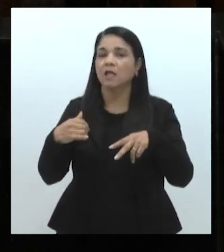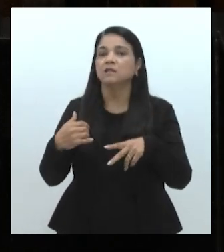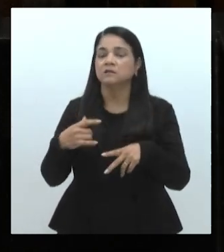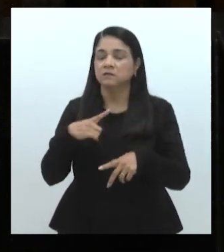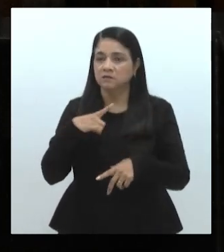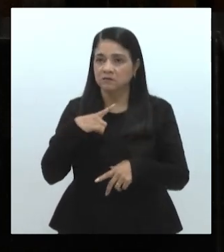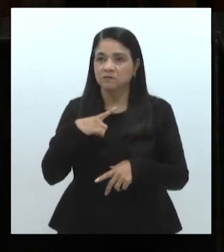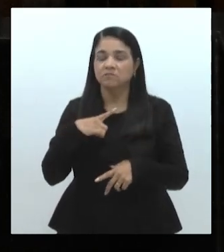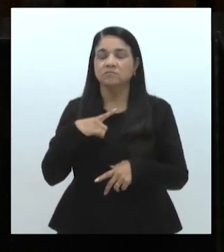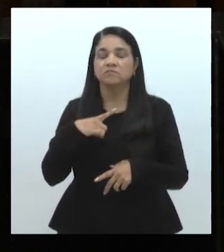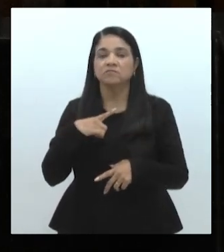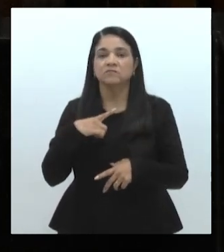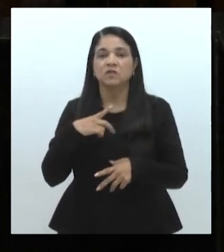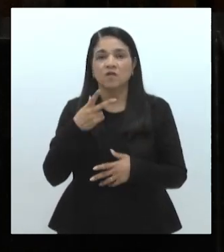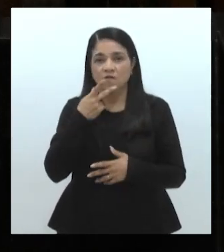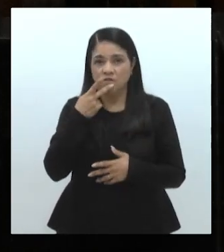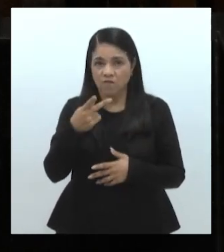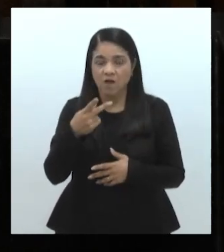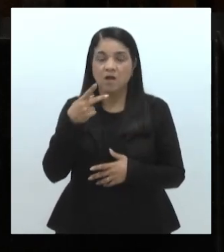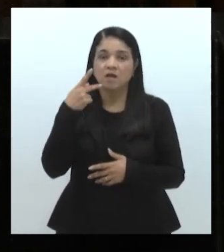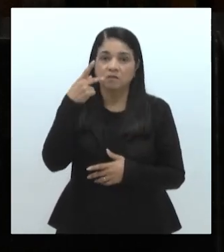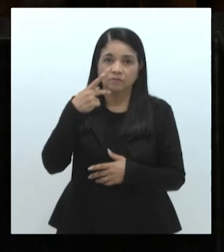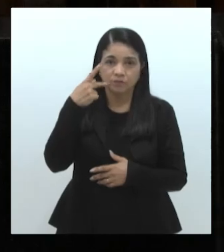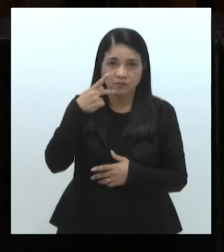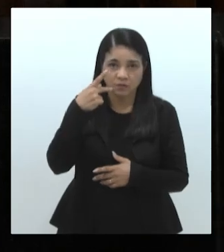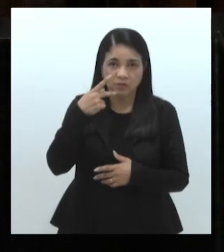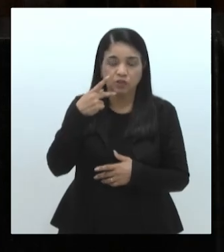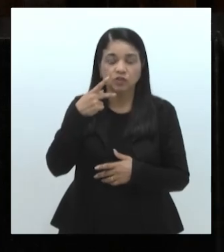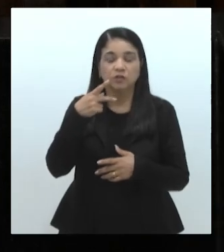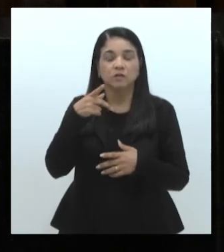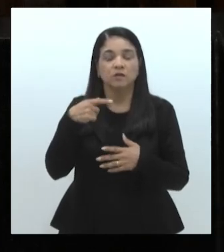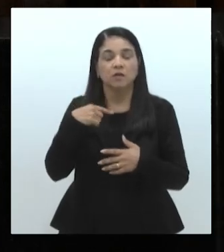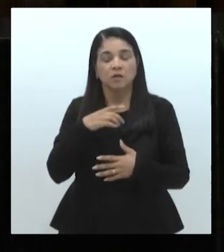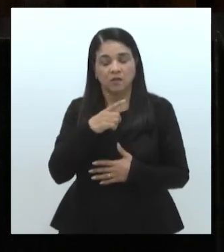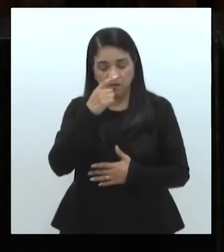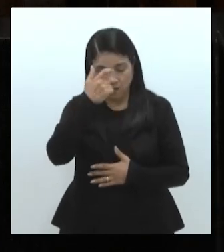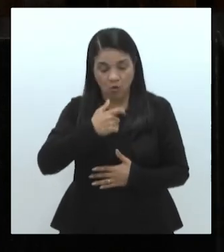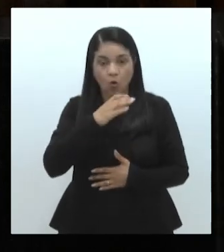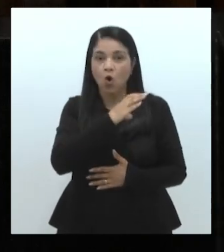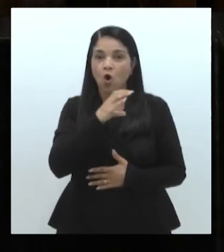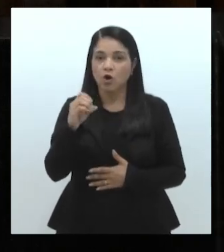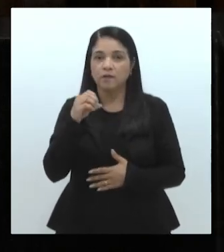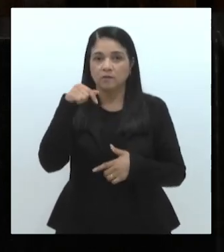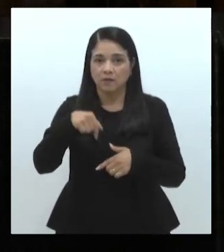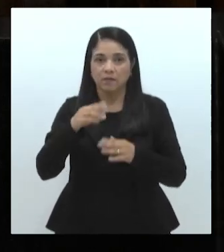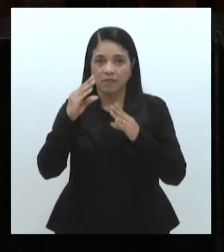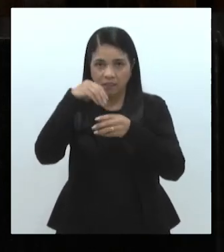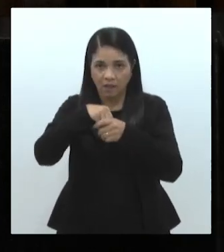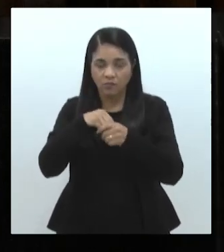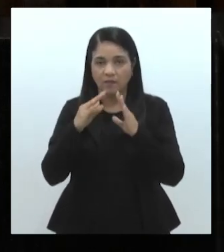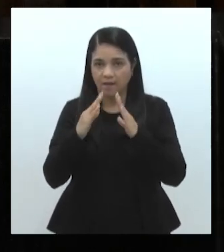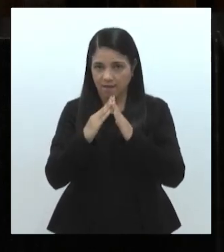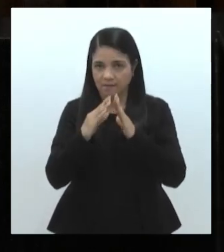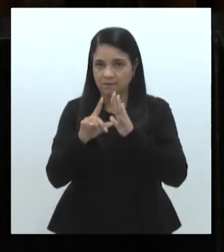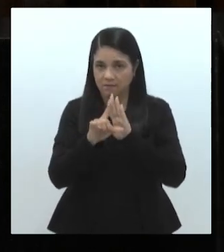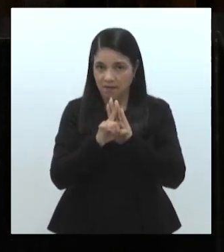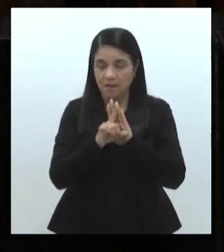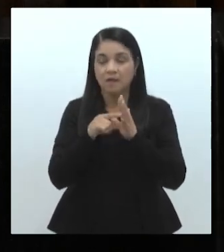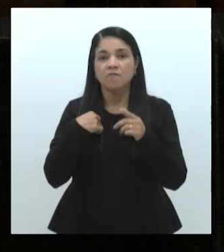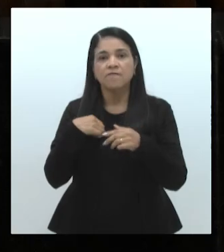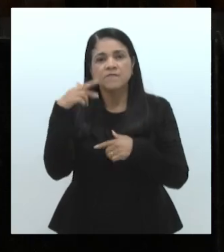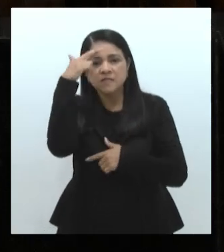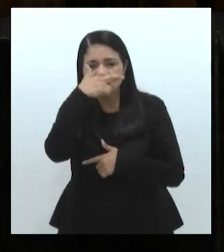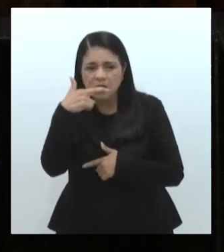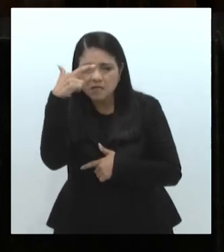gente define aqui na frente parlamentar, que coordeno nessa casa, e por isso temos ampliado os esforços, não só de fiscalização,